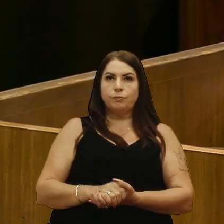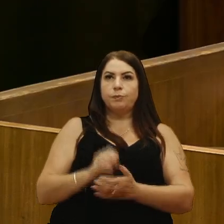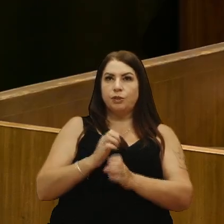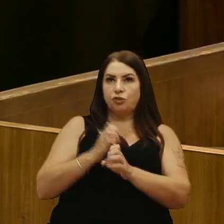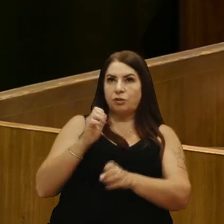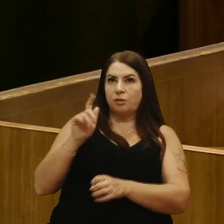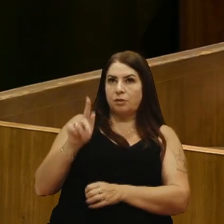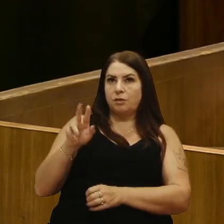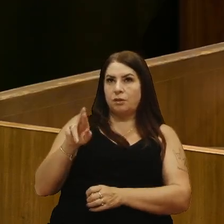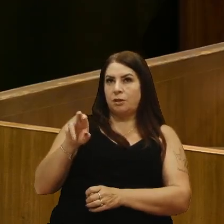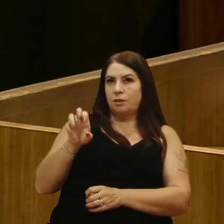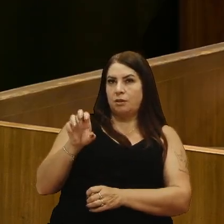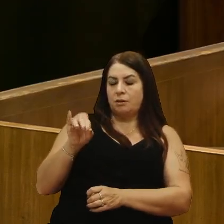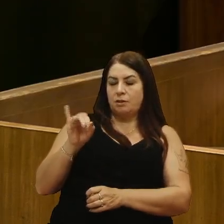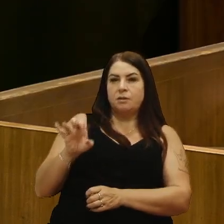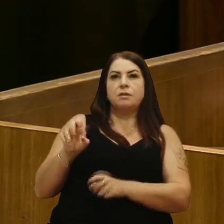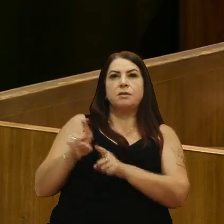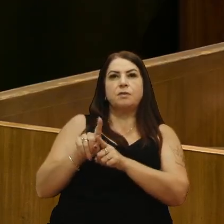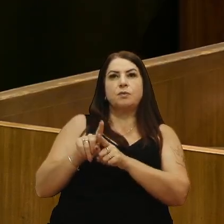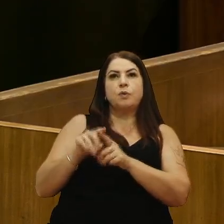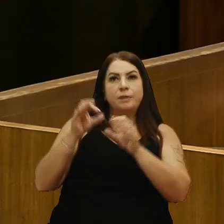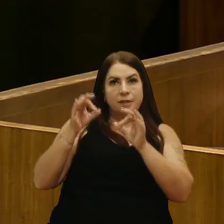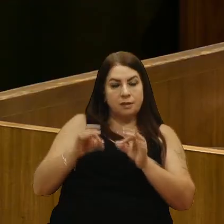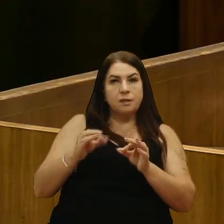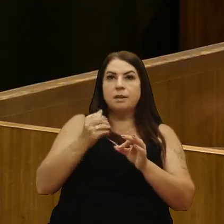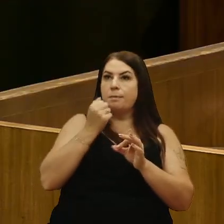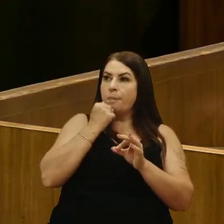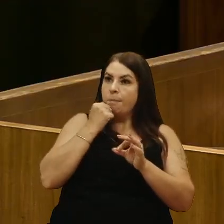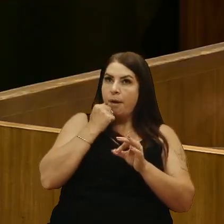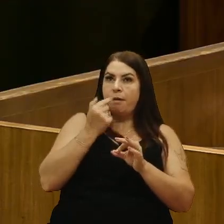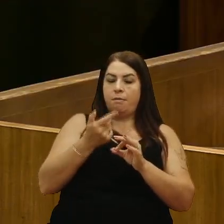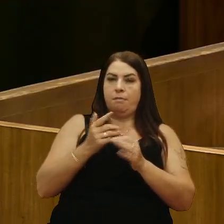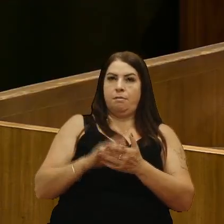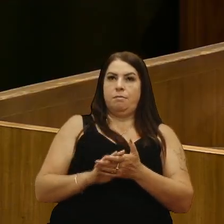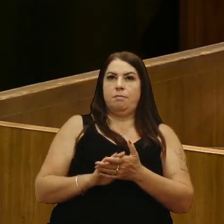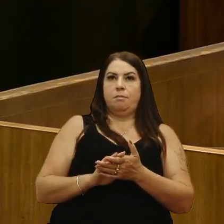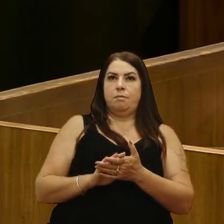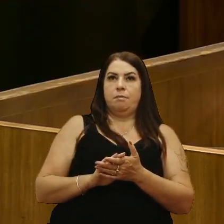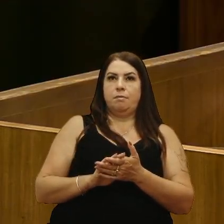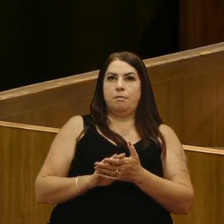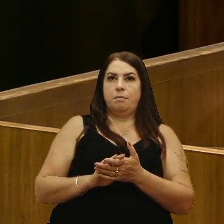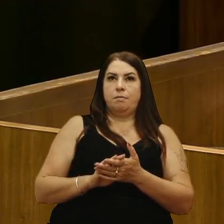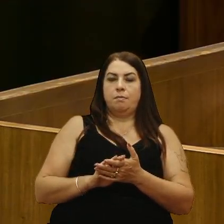Grace, para que, com certeza, as pedras sejam